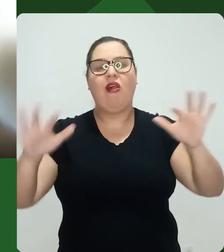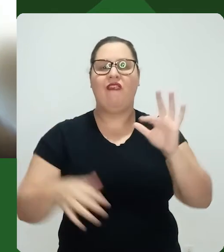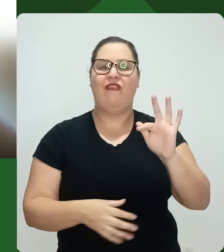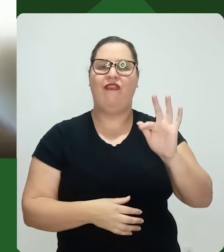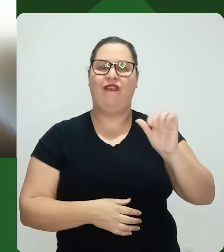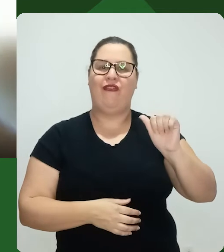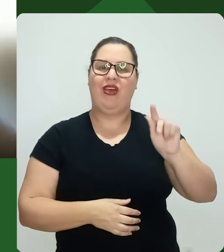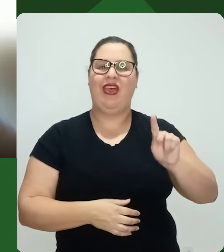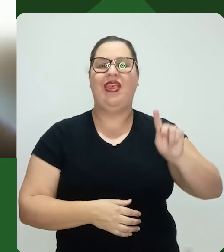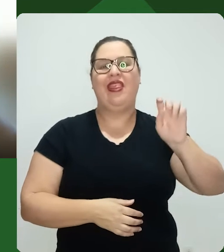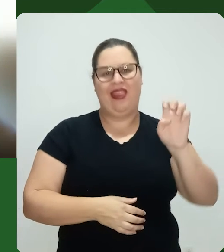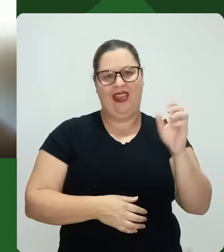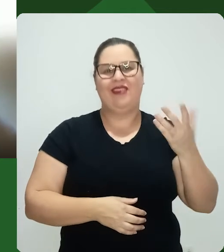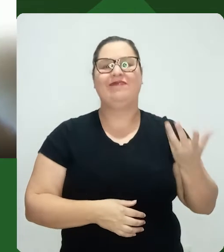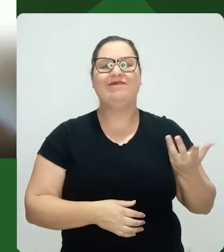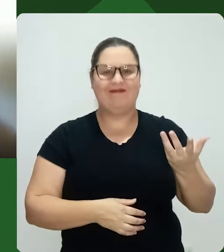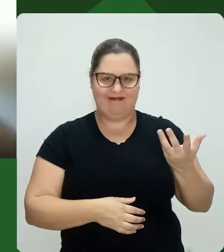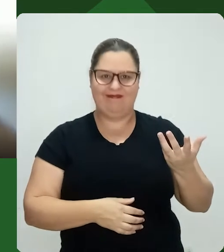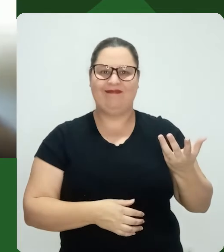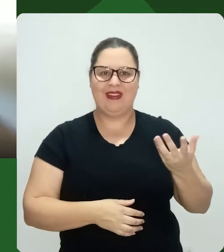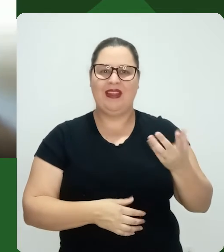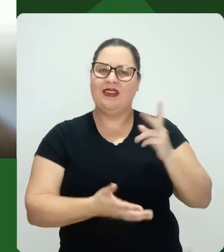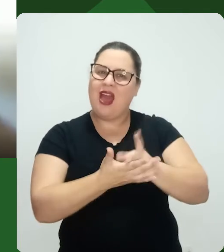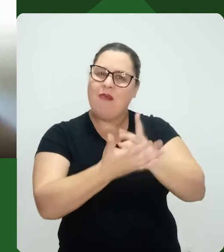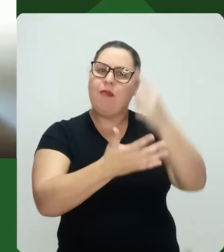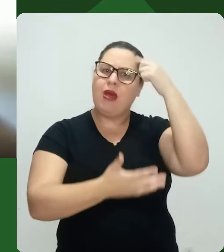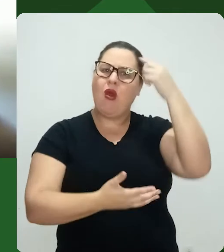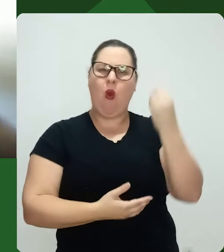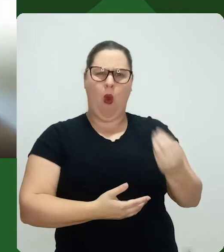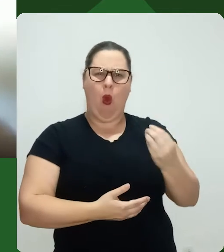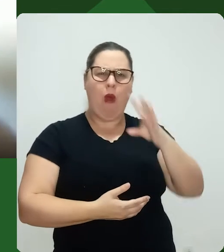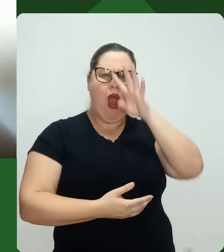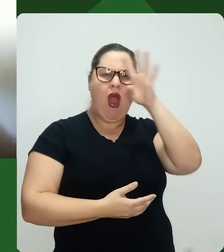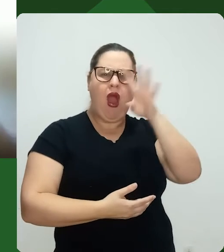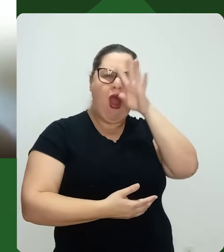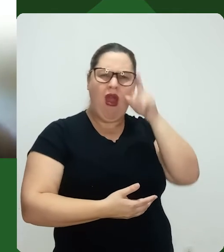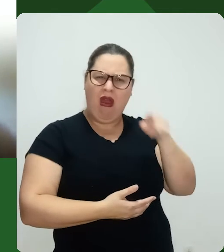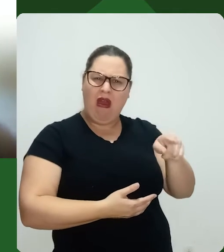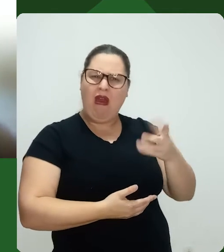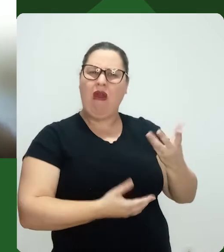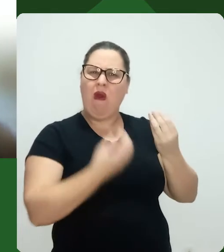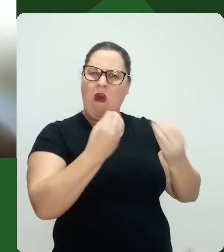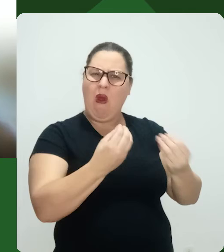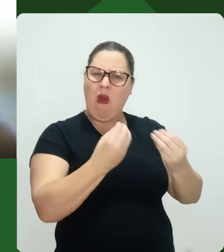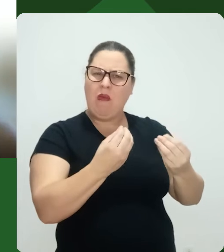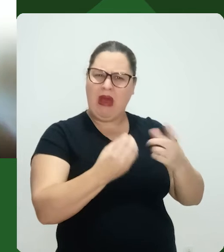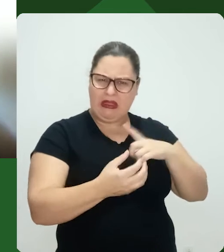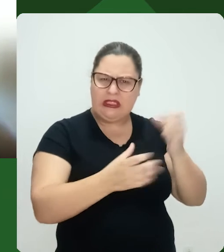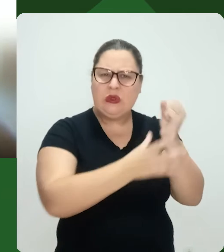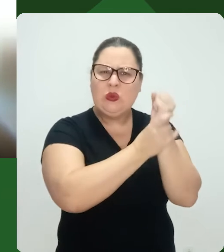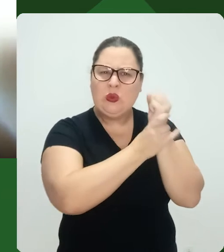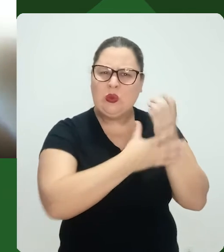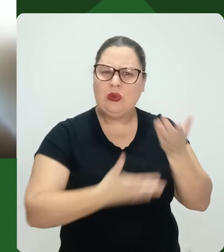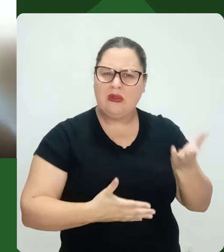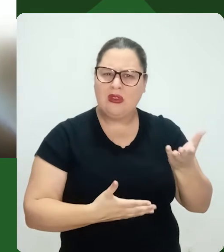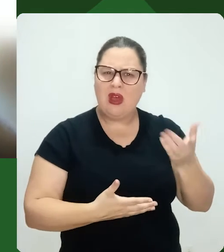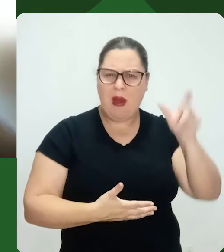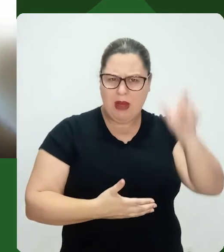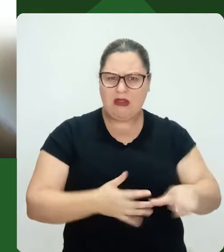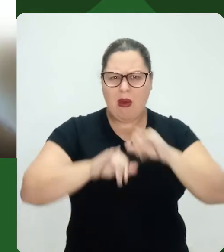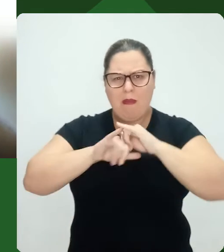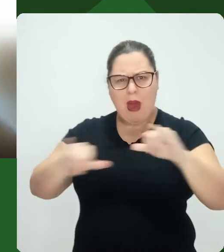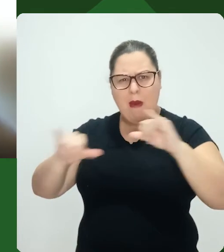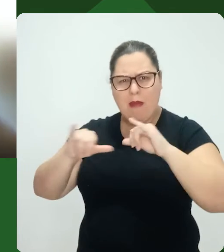não teria acontecido tanta disseminação de fake news, por exemplo. Porque a gente sempre pensa, mas de onde saiu isso? Será que essa